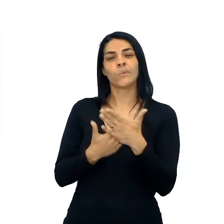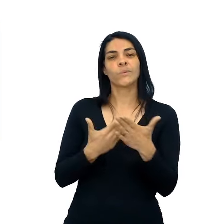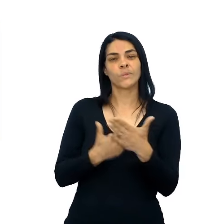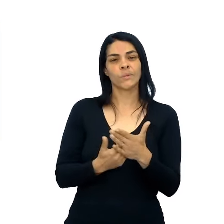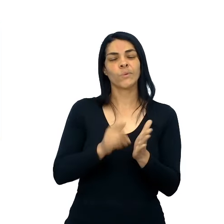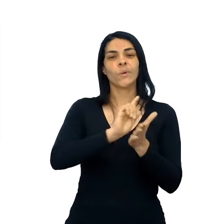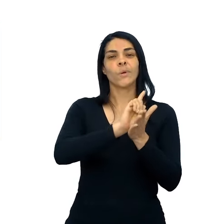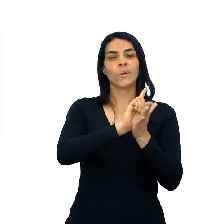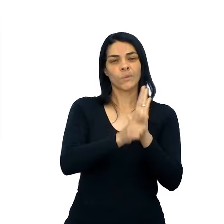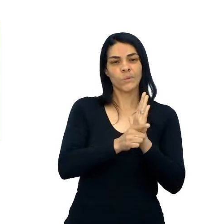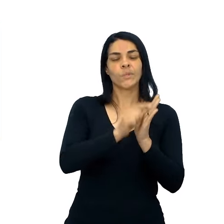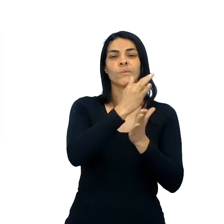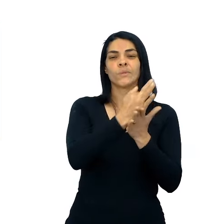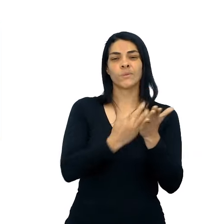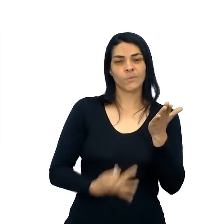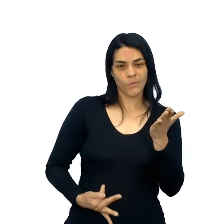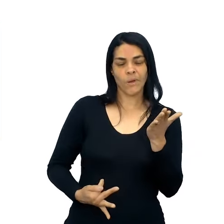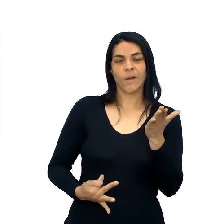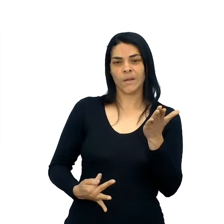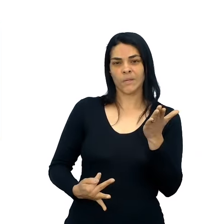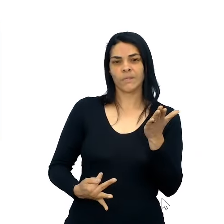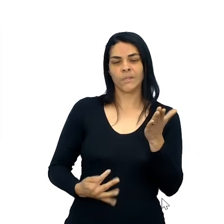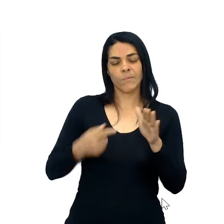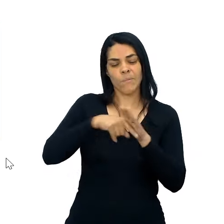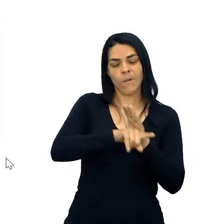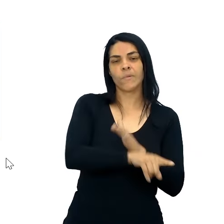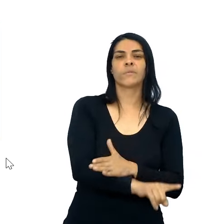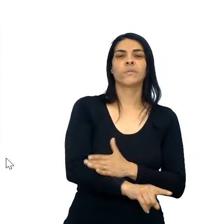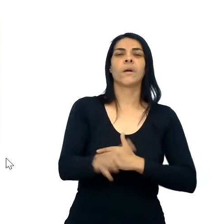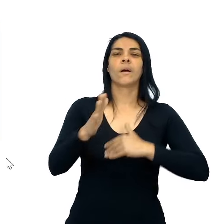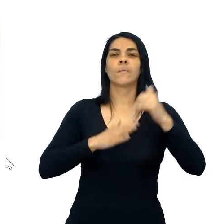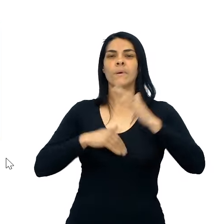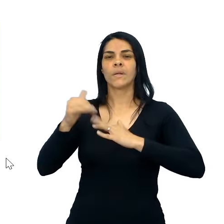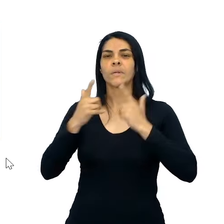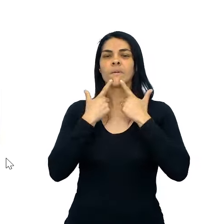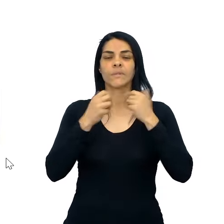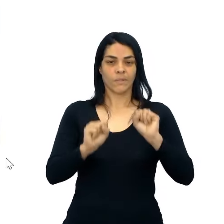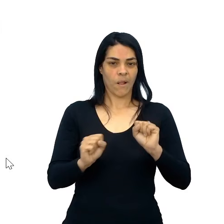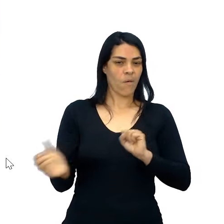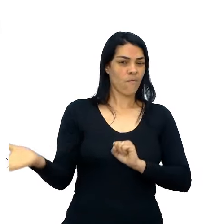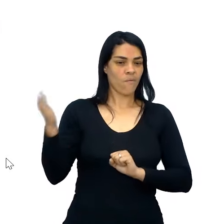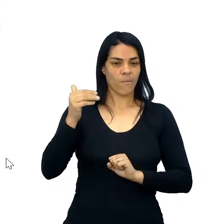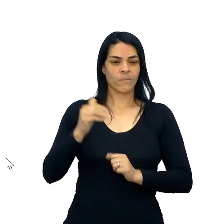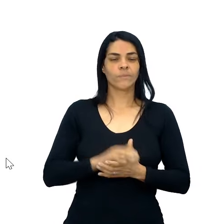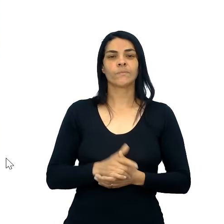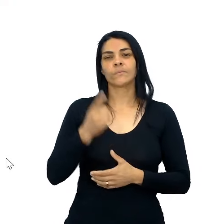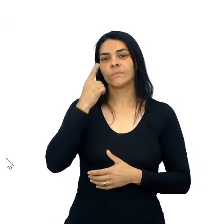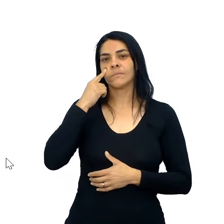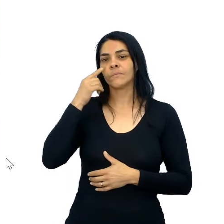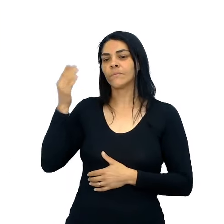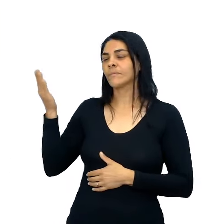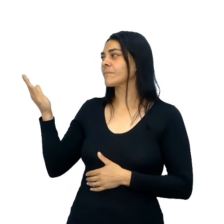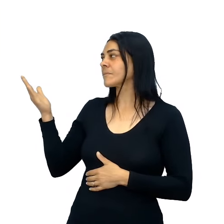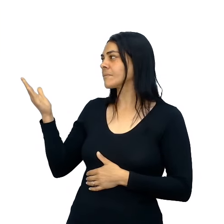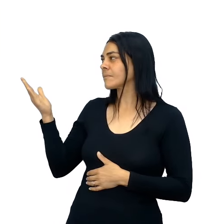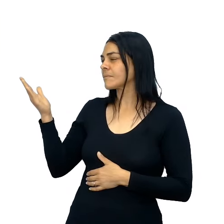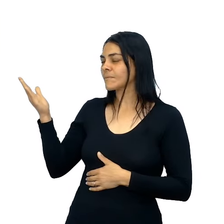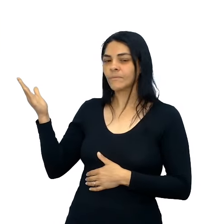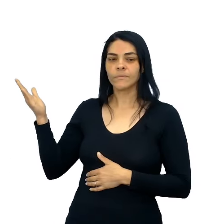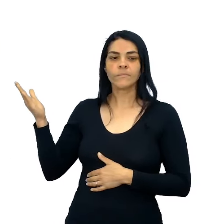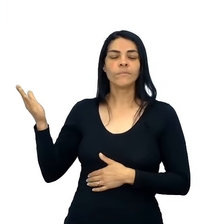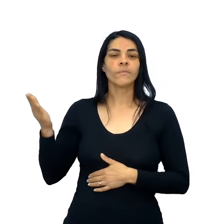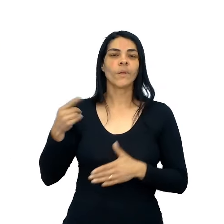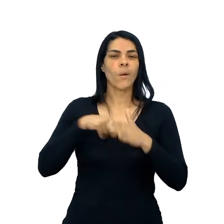desses gêneros textuais para aprofundar essas práticas de linguagem? Vamos lá? Então, gente, para aprofundar